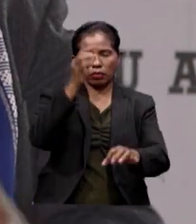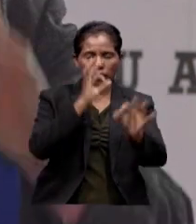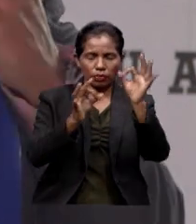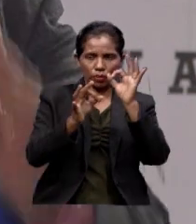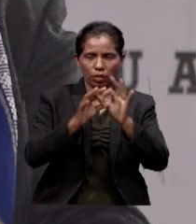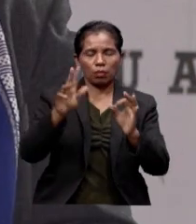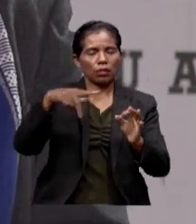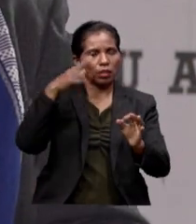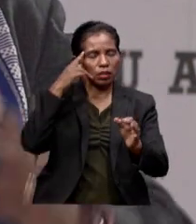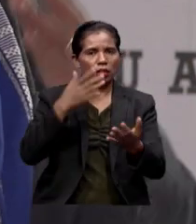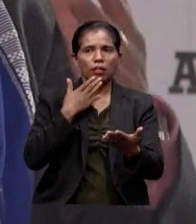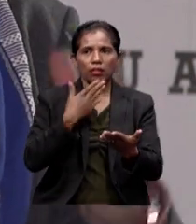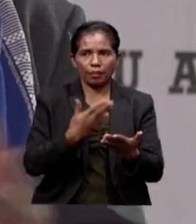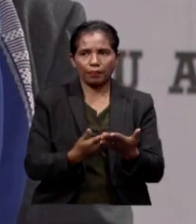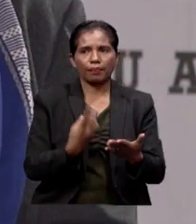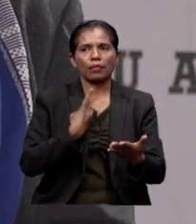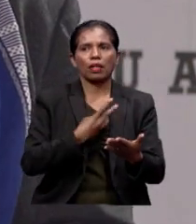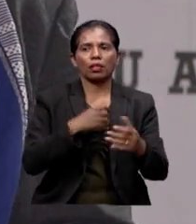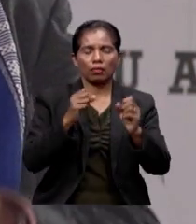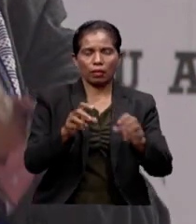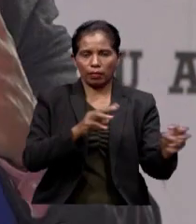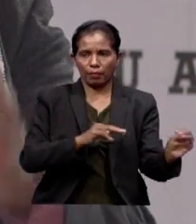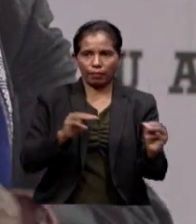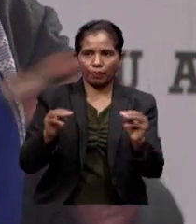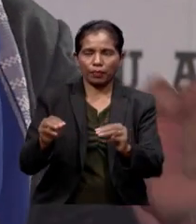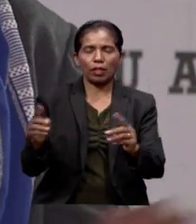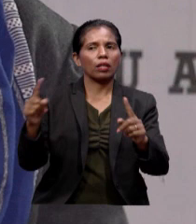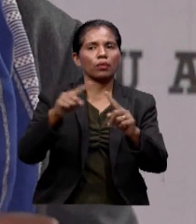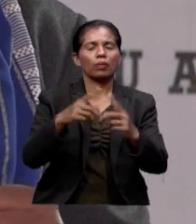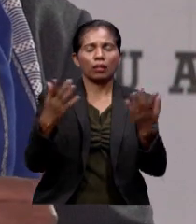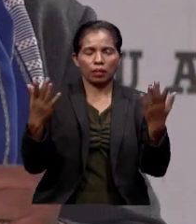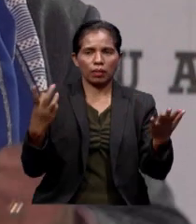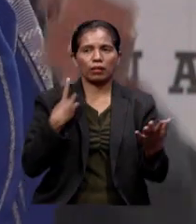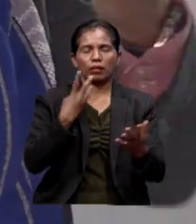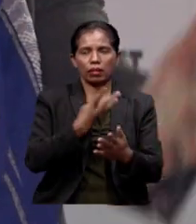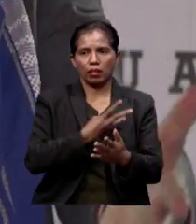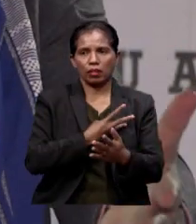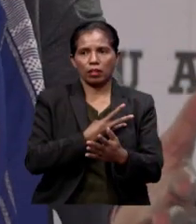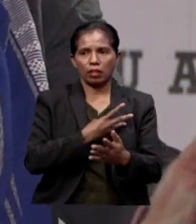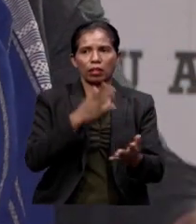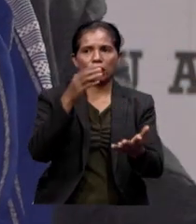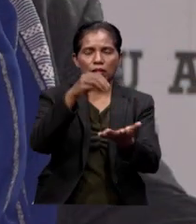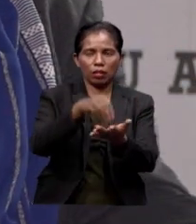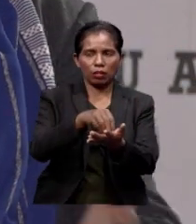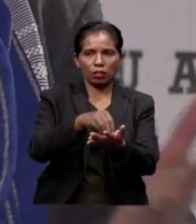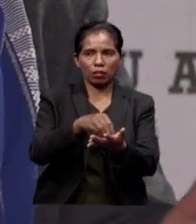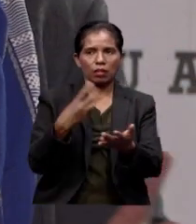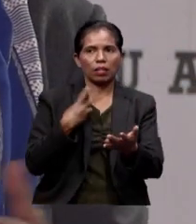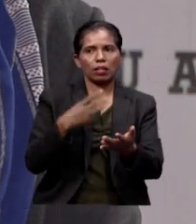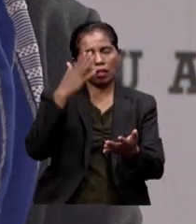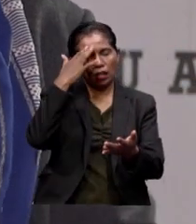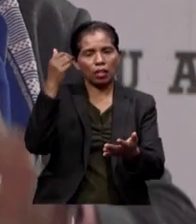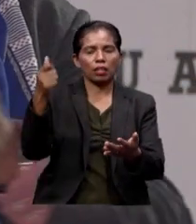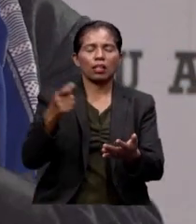itiki dia, medin, nune ito tibil bokan. Selai tohen ho itfaya turuma mulara, matau tiban leze ito ili mulari, ito tene sira mitat